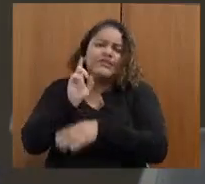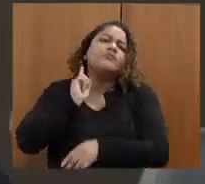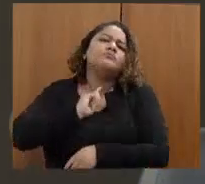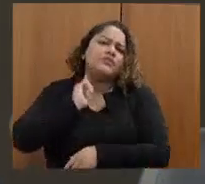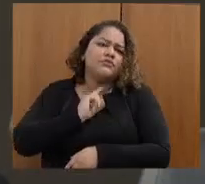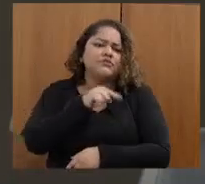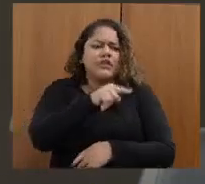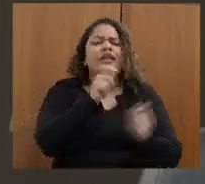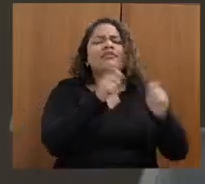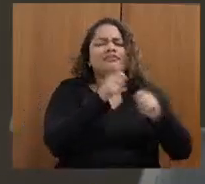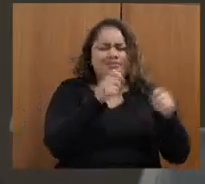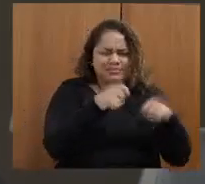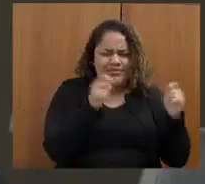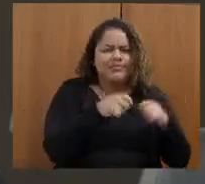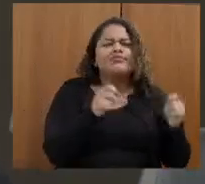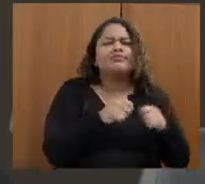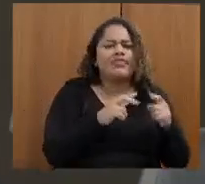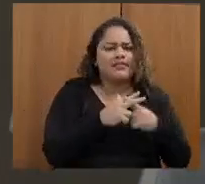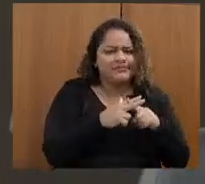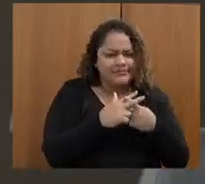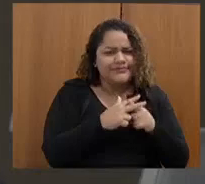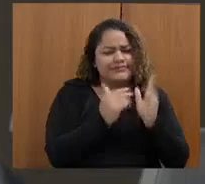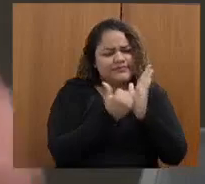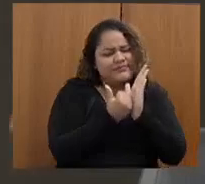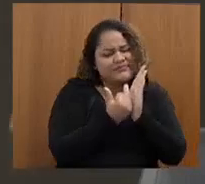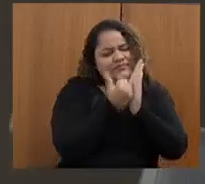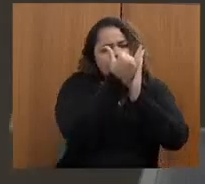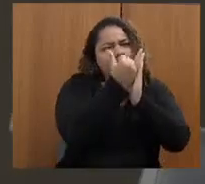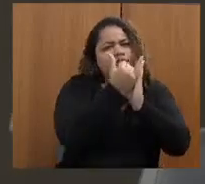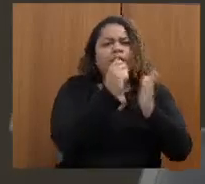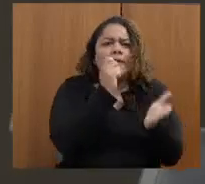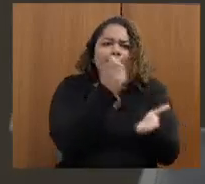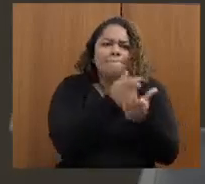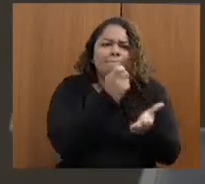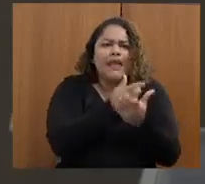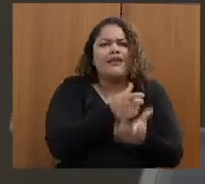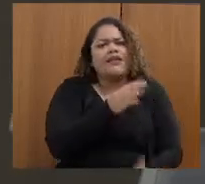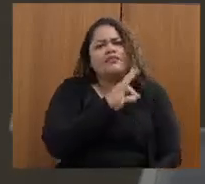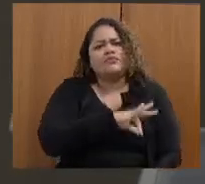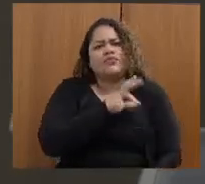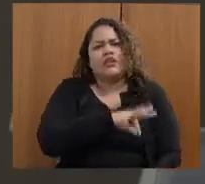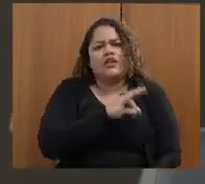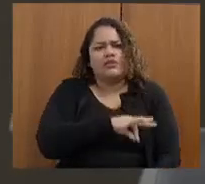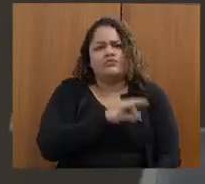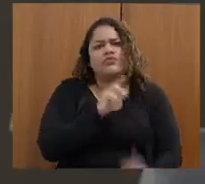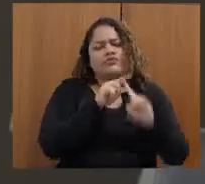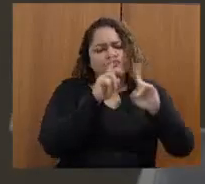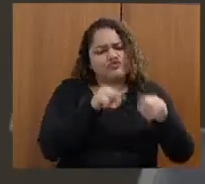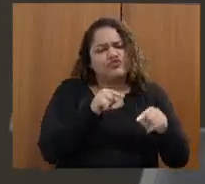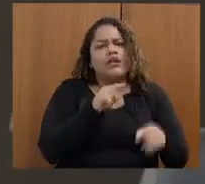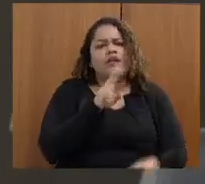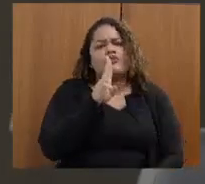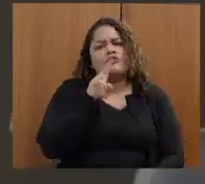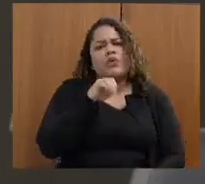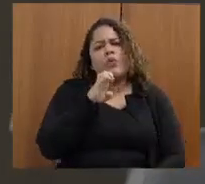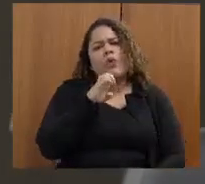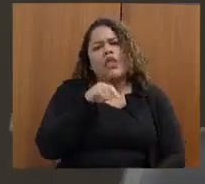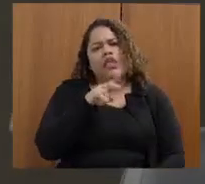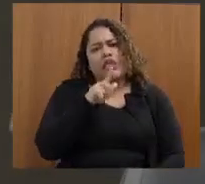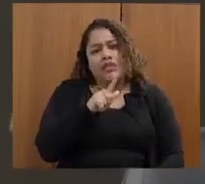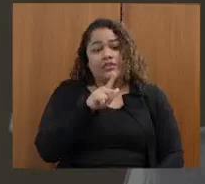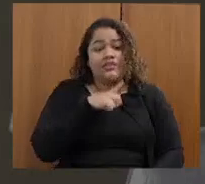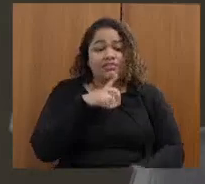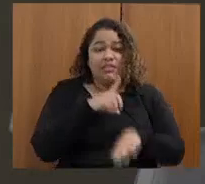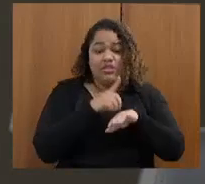os gastos sobre a lei de responsabilidade fiscal e fazer o pagamento desse servidores da UEMG E como eu repito tem